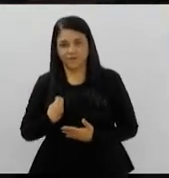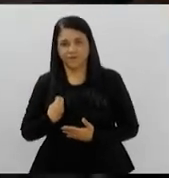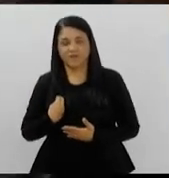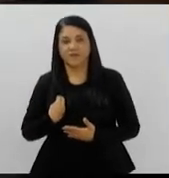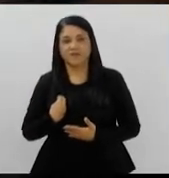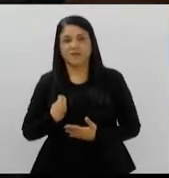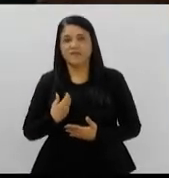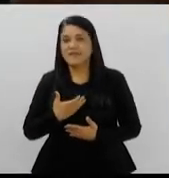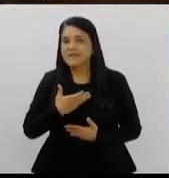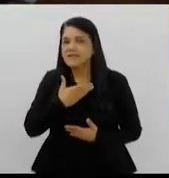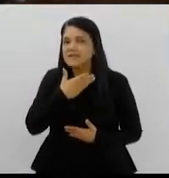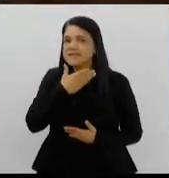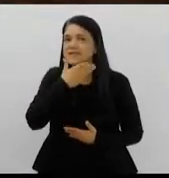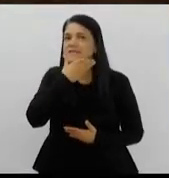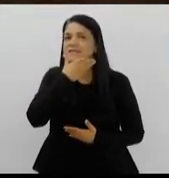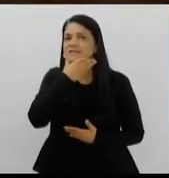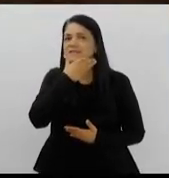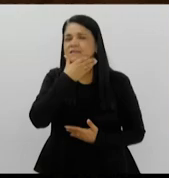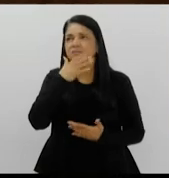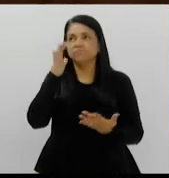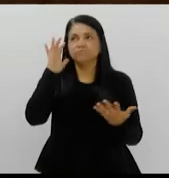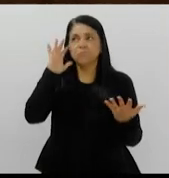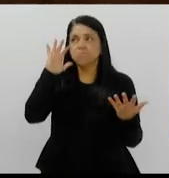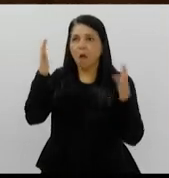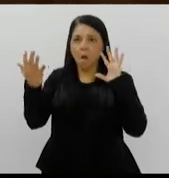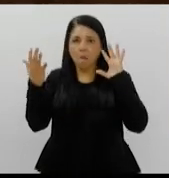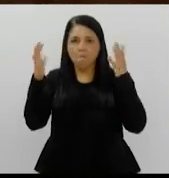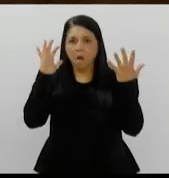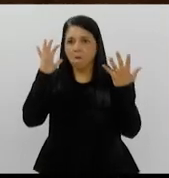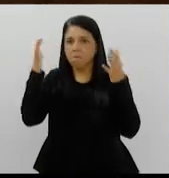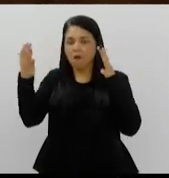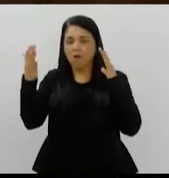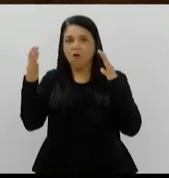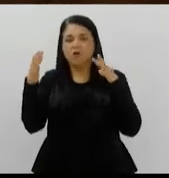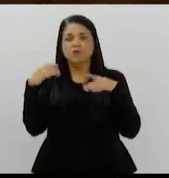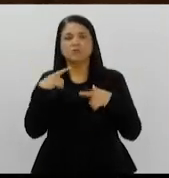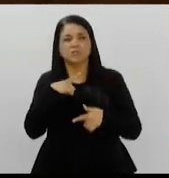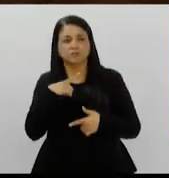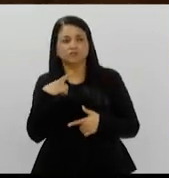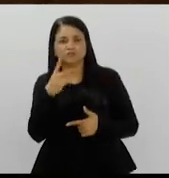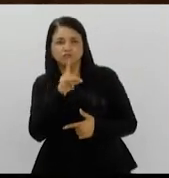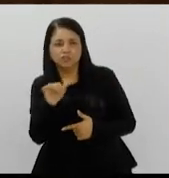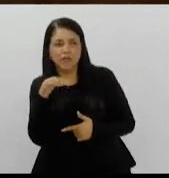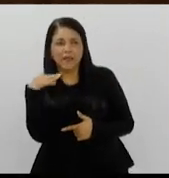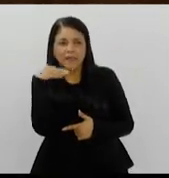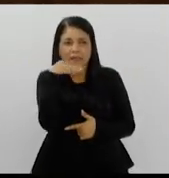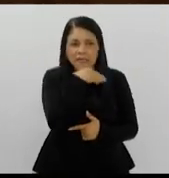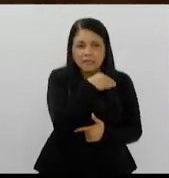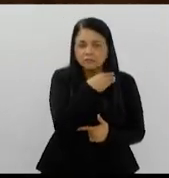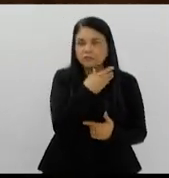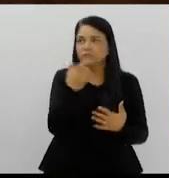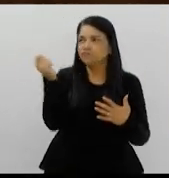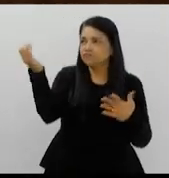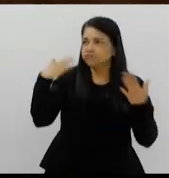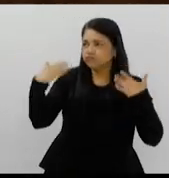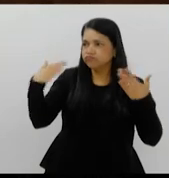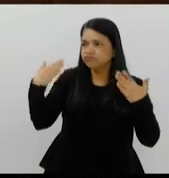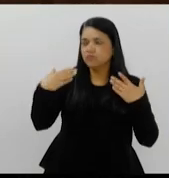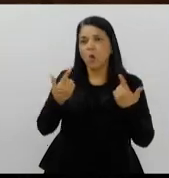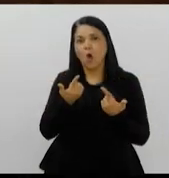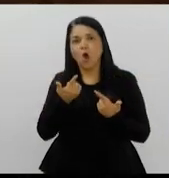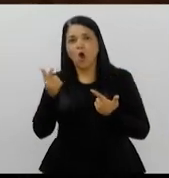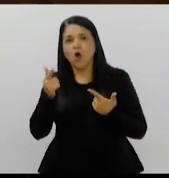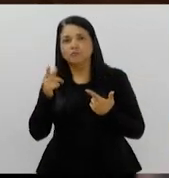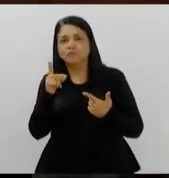que crise, desses distúrbios climáticos, não é? Um dia muito quente, outro dia muito frio, um dia em